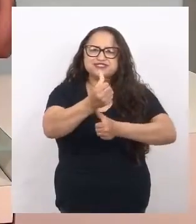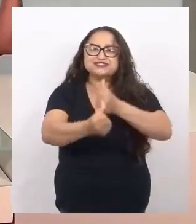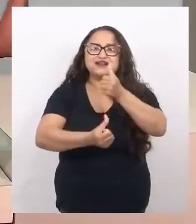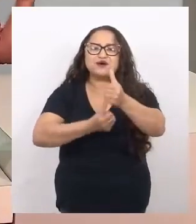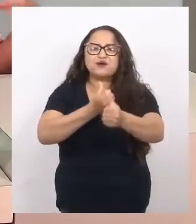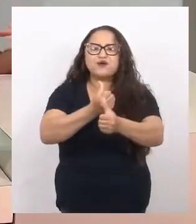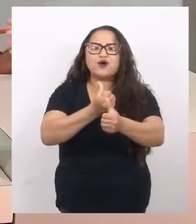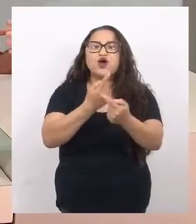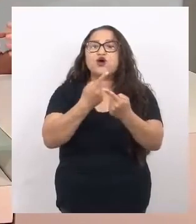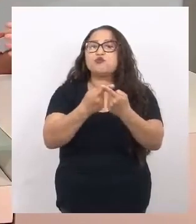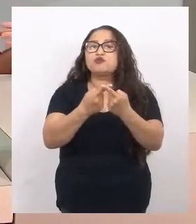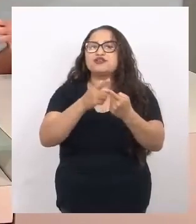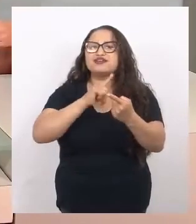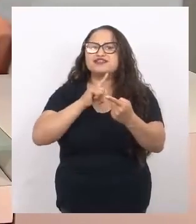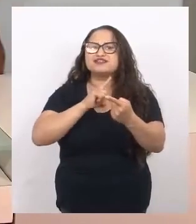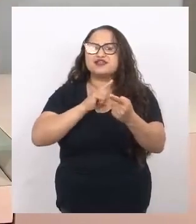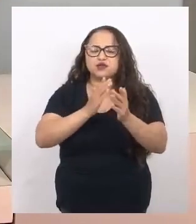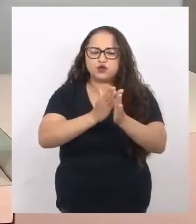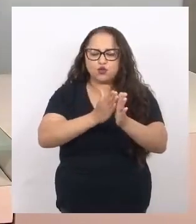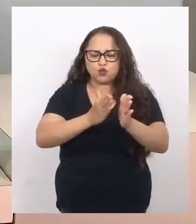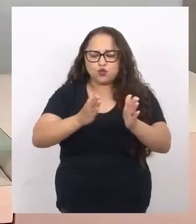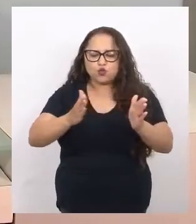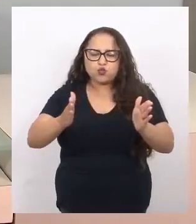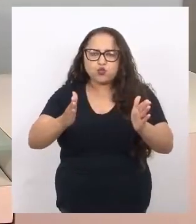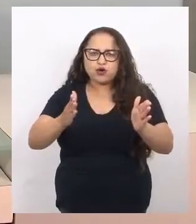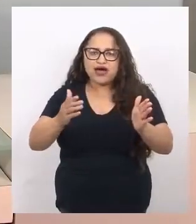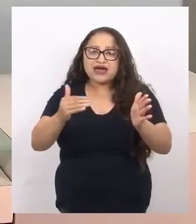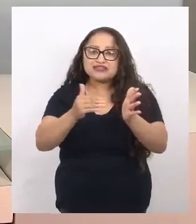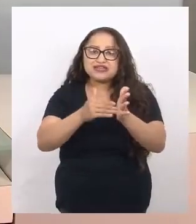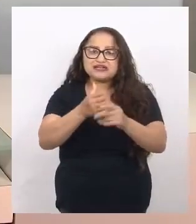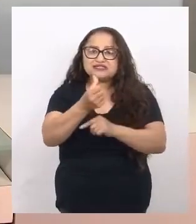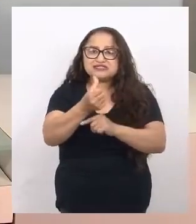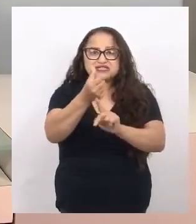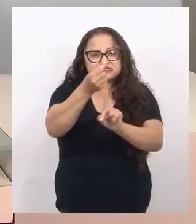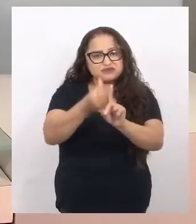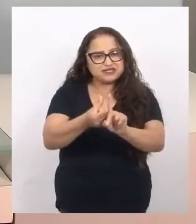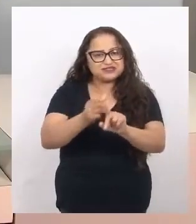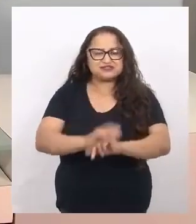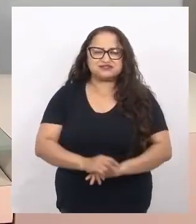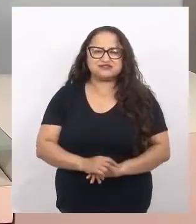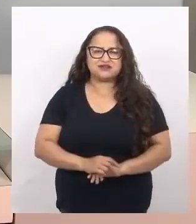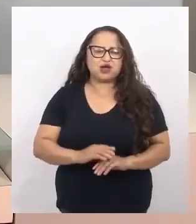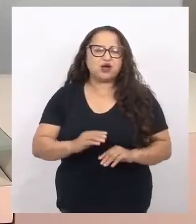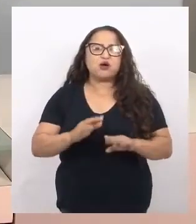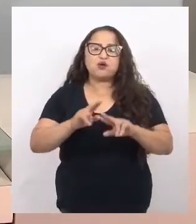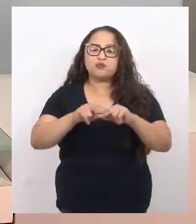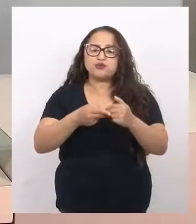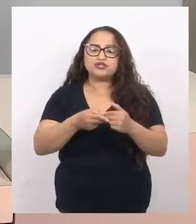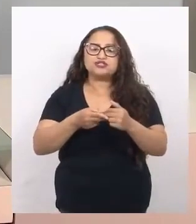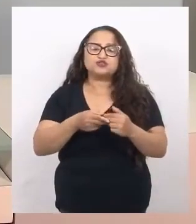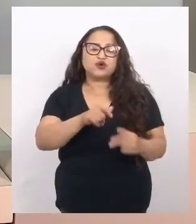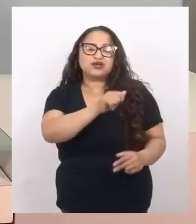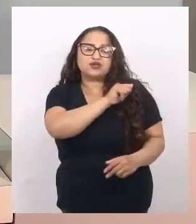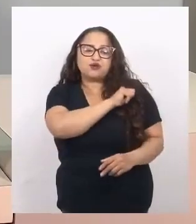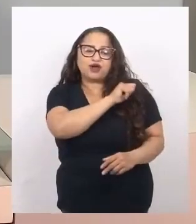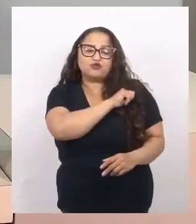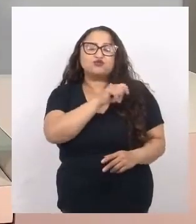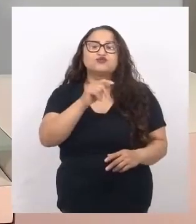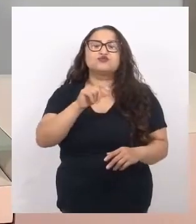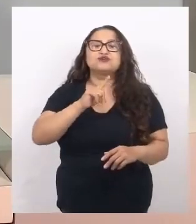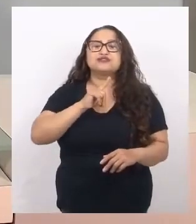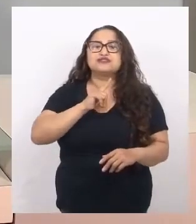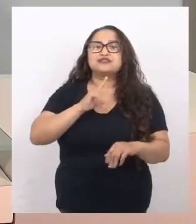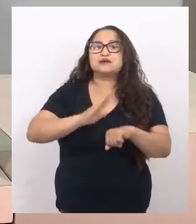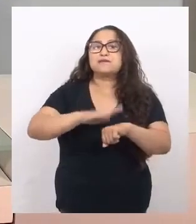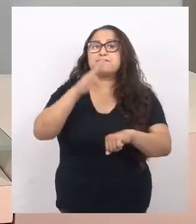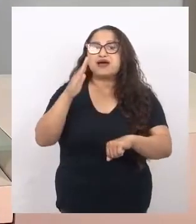elas têm a duração de um semestre. Isso traz mais flexibilidade para o aluno. A gente entende que isso vai aumentar, reduzir